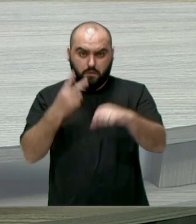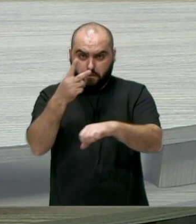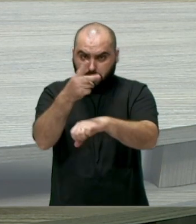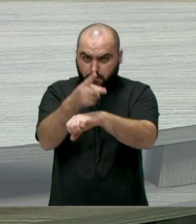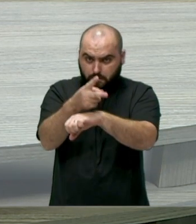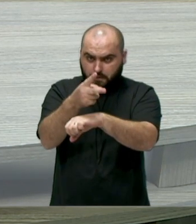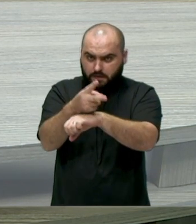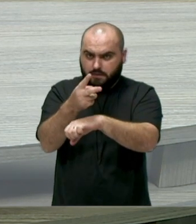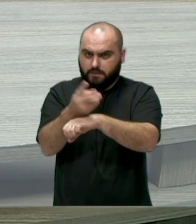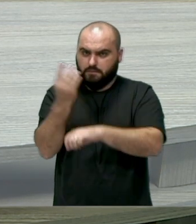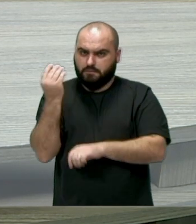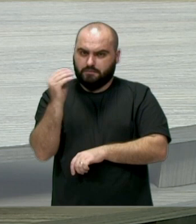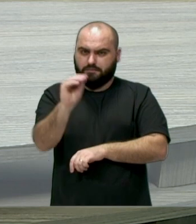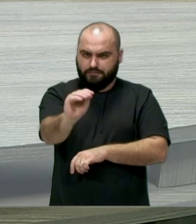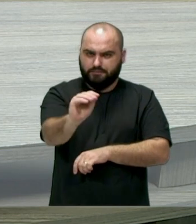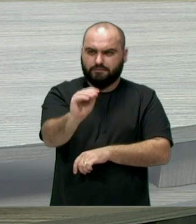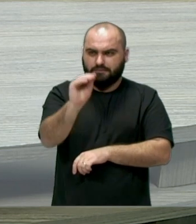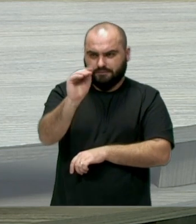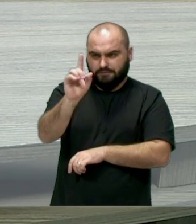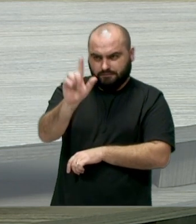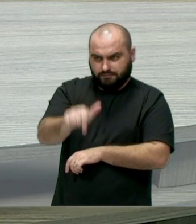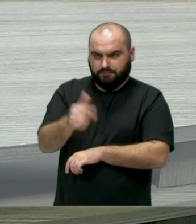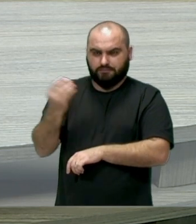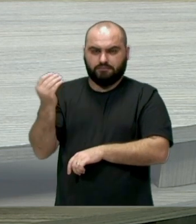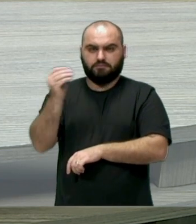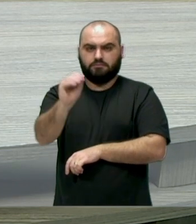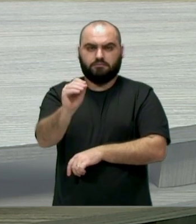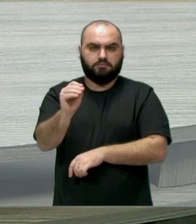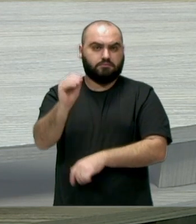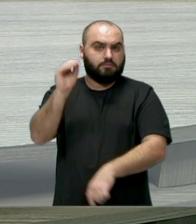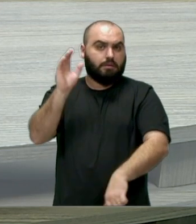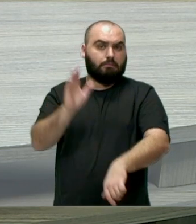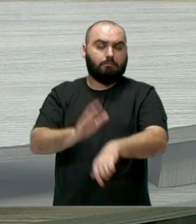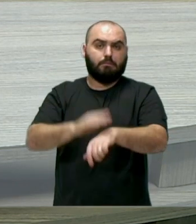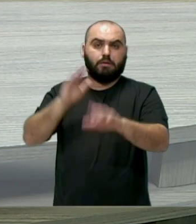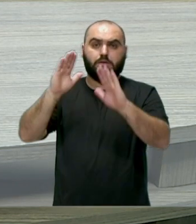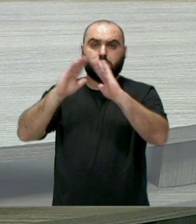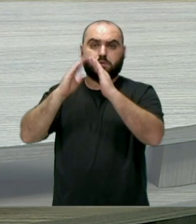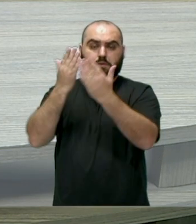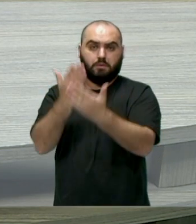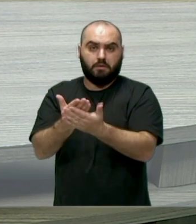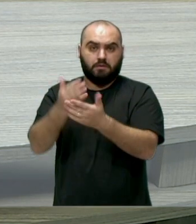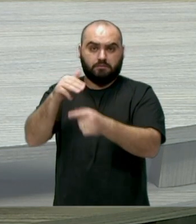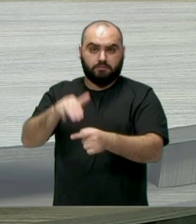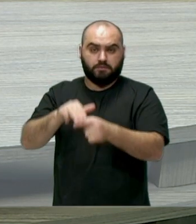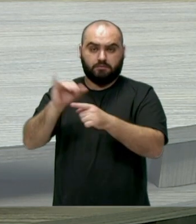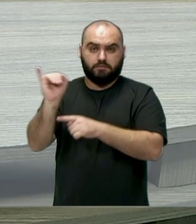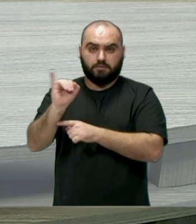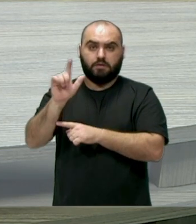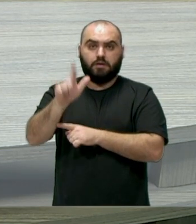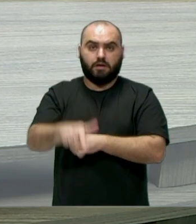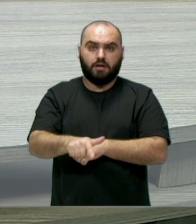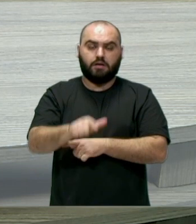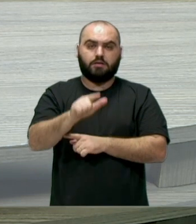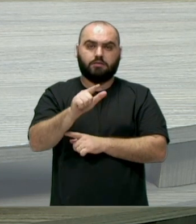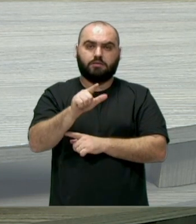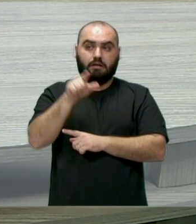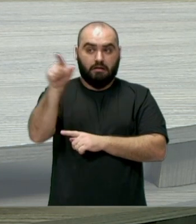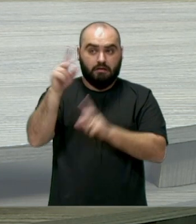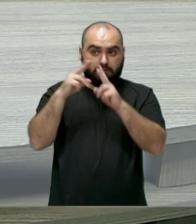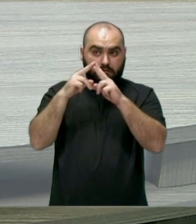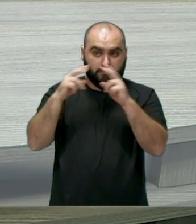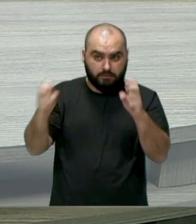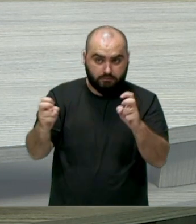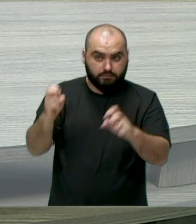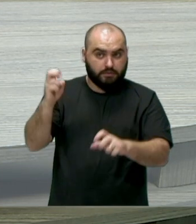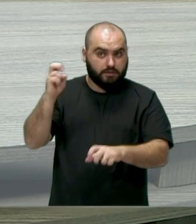foi gravado a campanha, foi na maior escola pública de Santa Catarina, que é o Instituto Estadual de Educação aí em